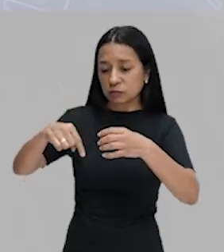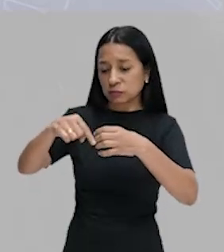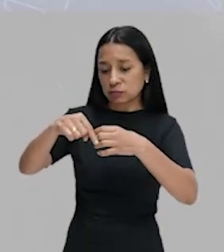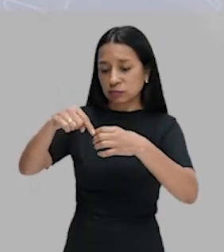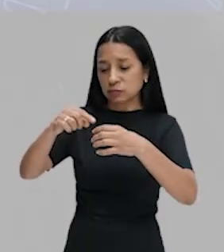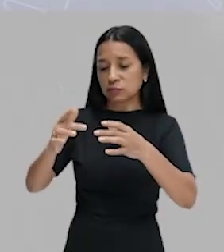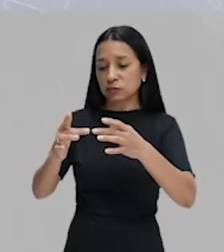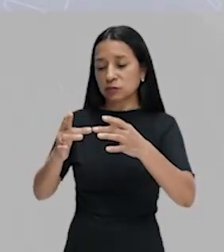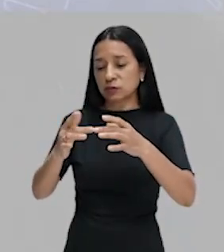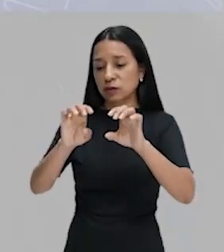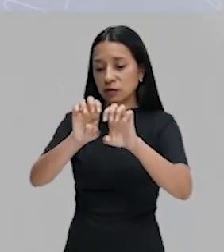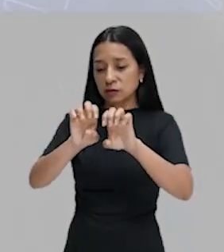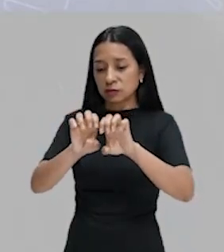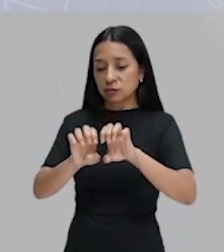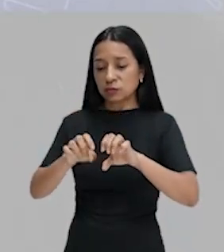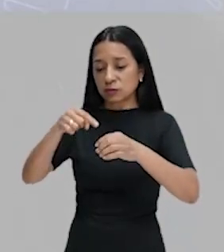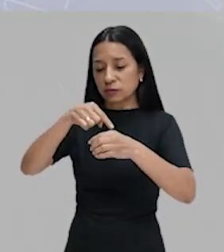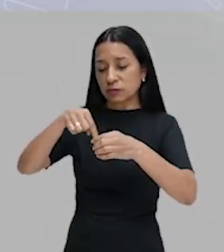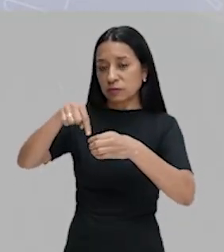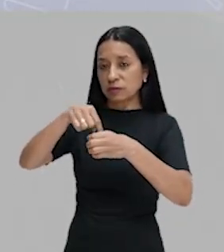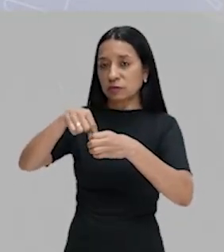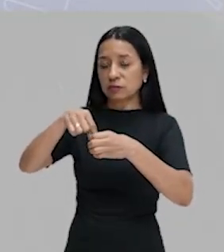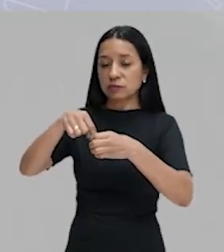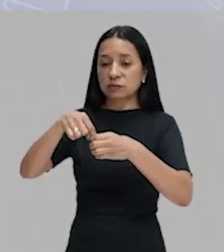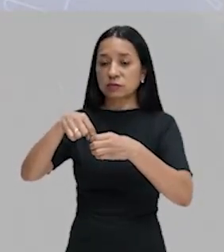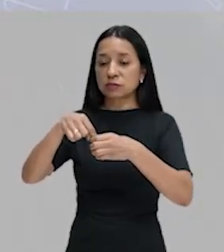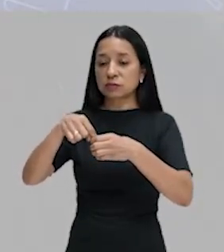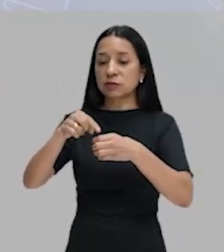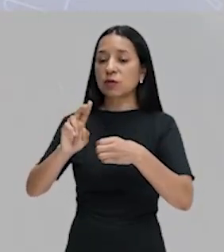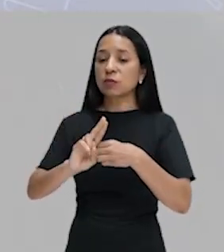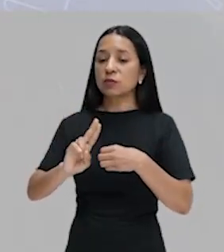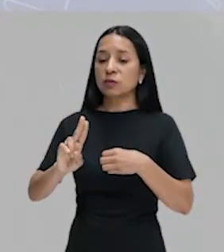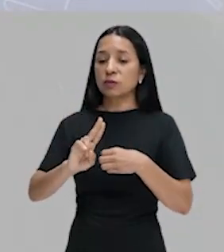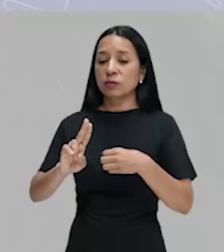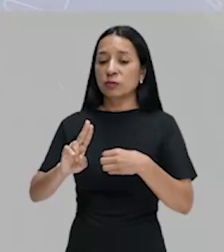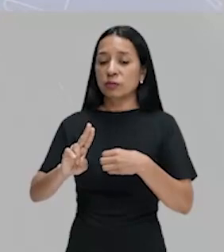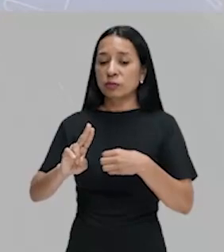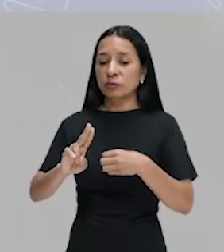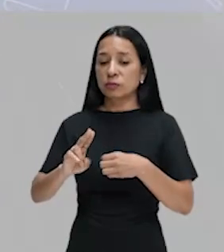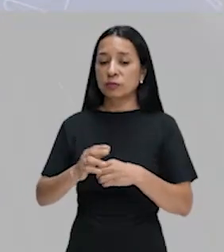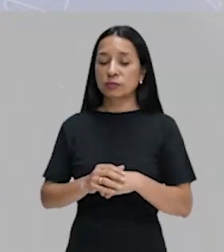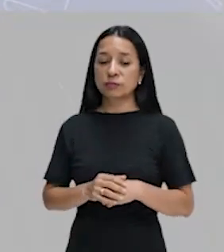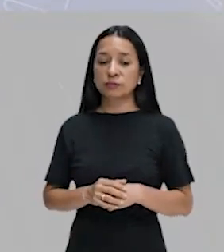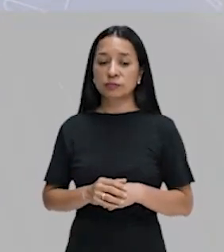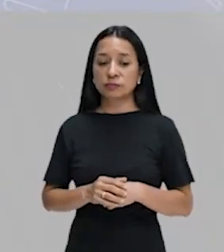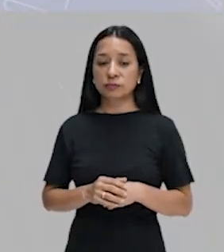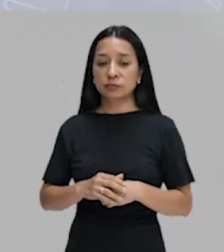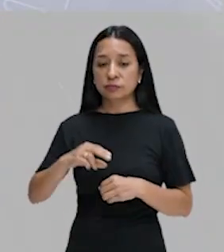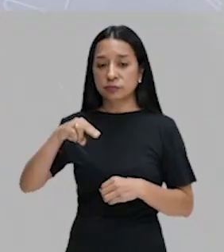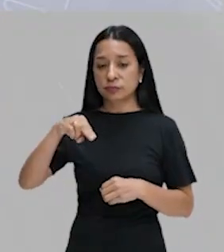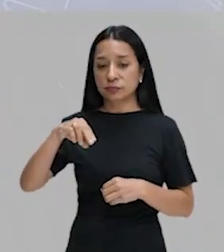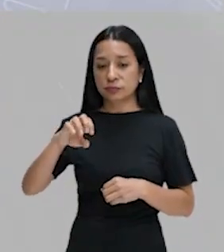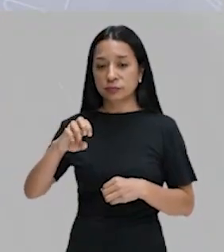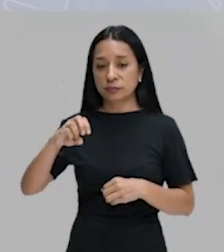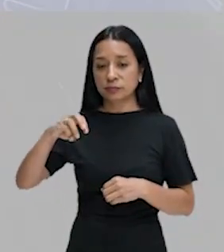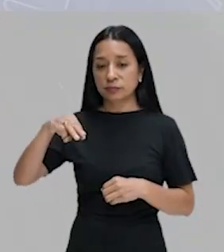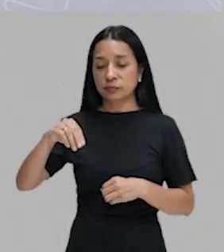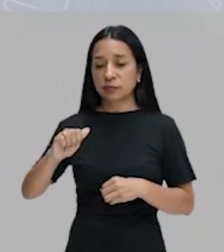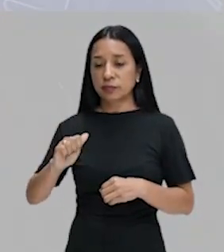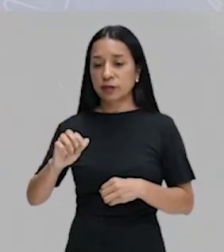Essa estrutura que fica no interior dessa célula é chamado de nematocisto